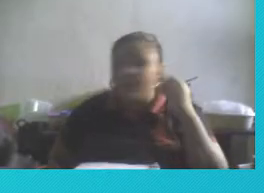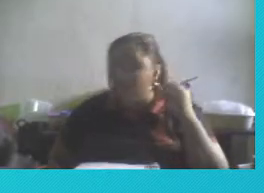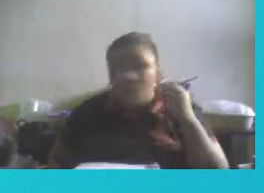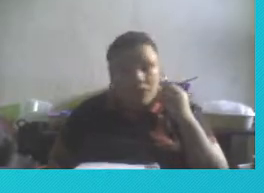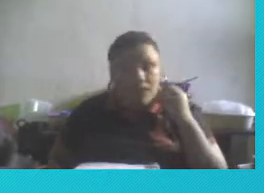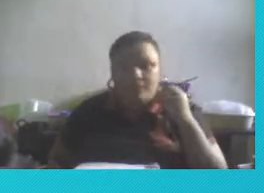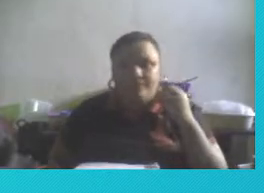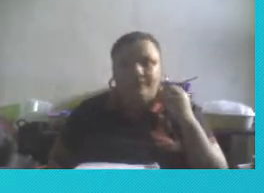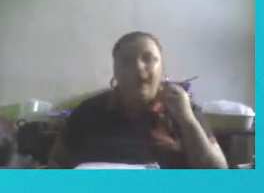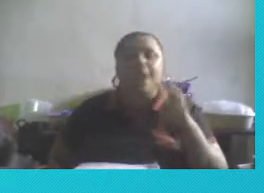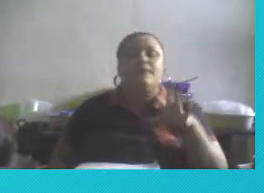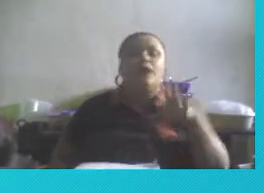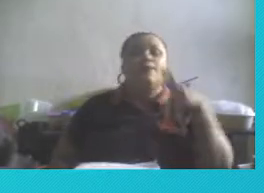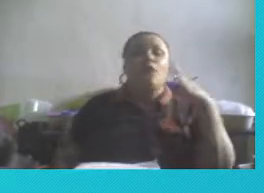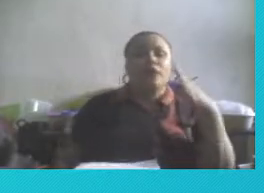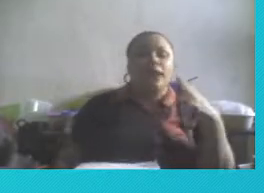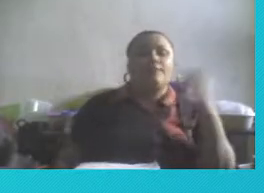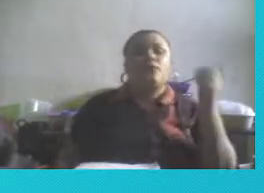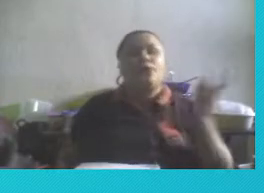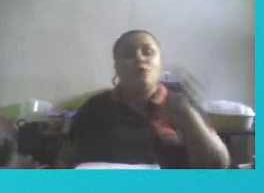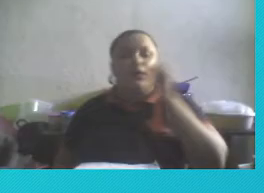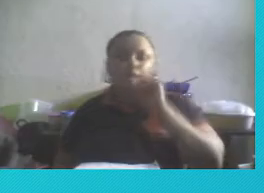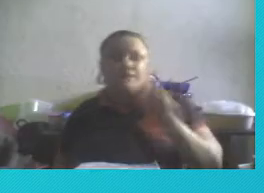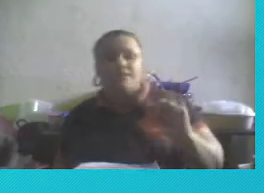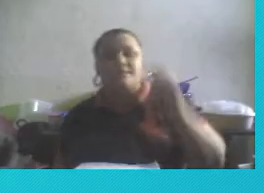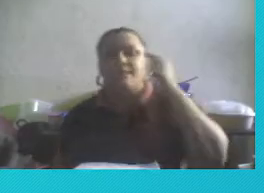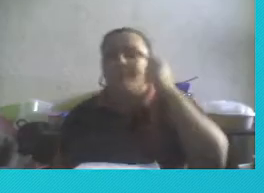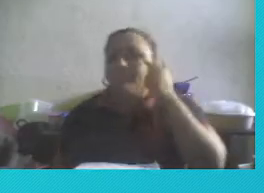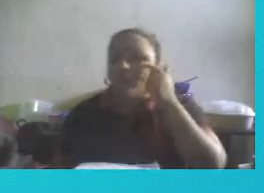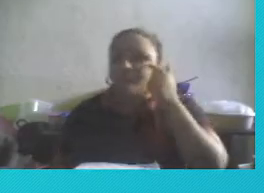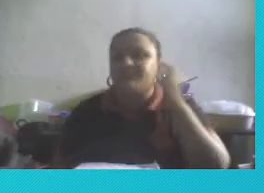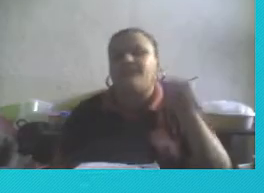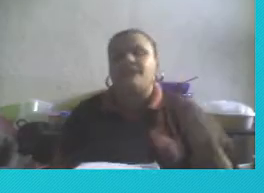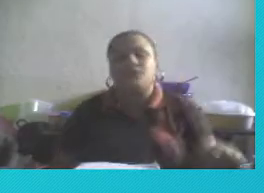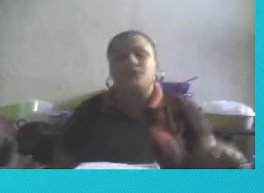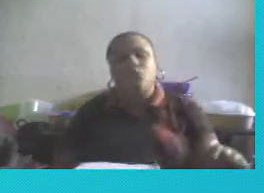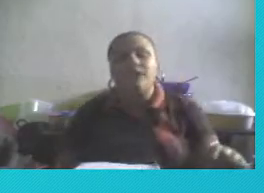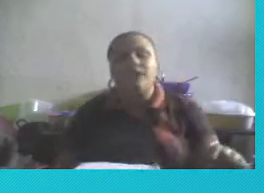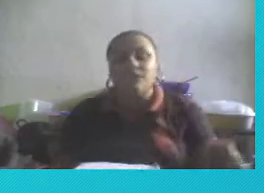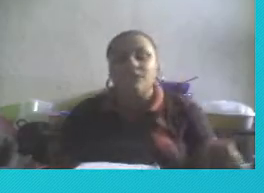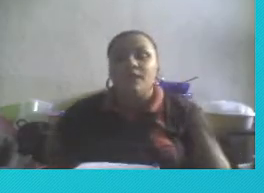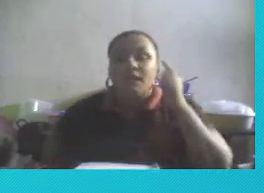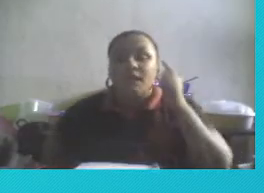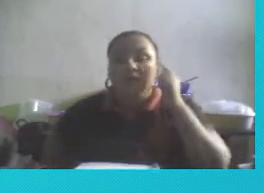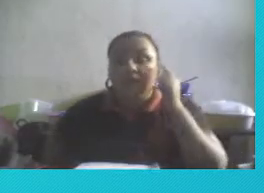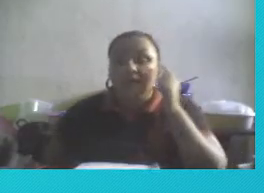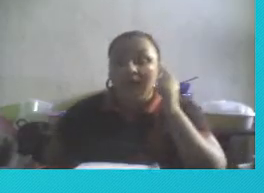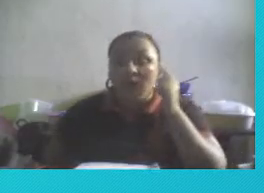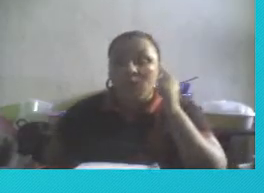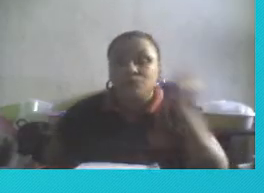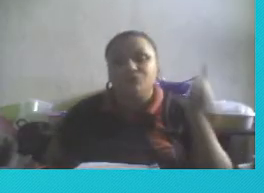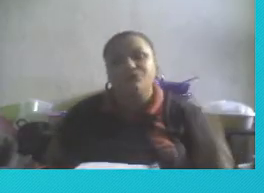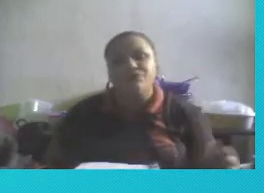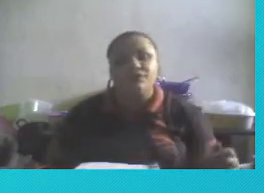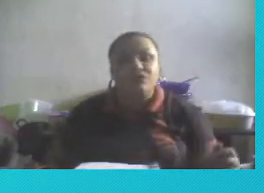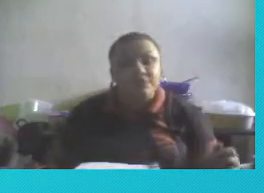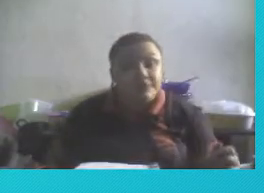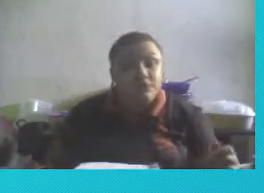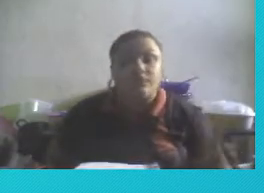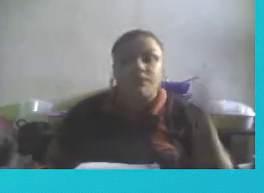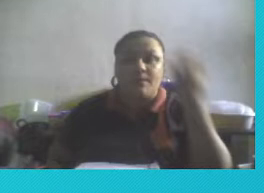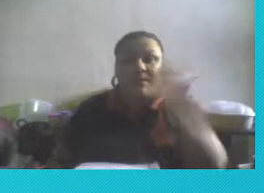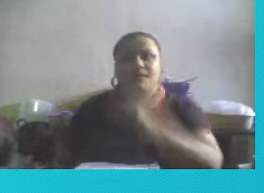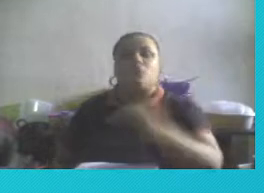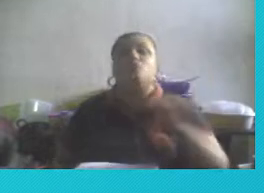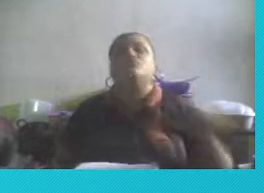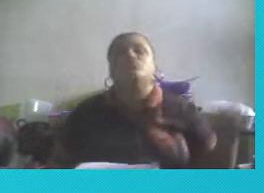e nem boca, tá? Por quê? Porque o coronavírus também pode entrar dentro do olhinho e criar um conjunto de vitezinho, que